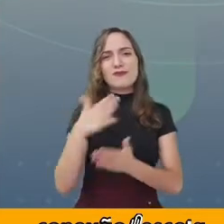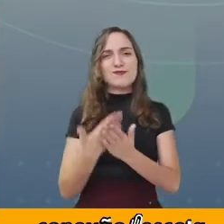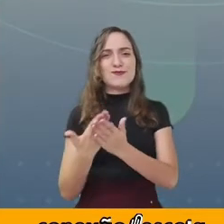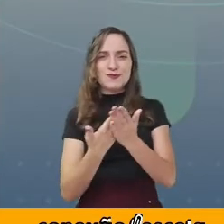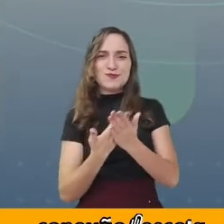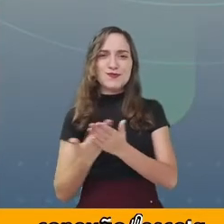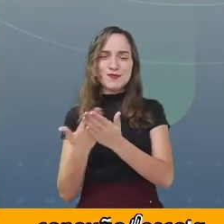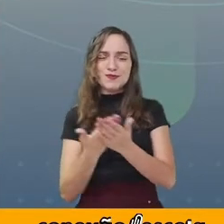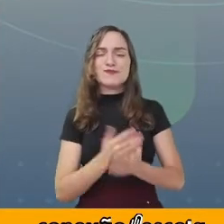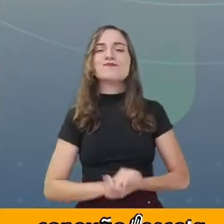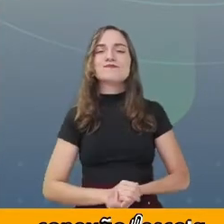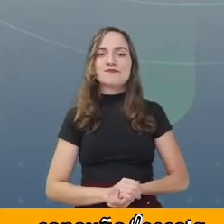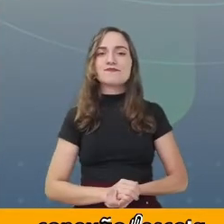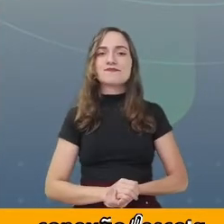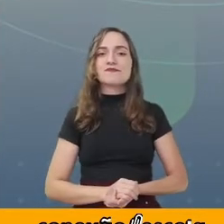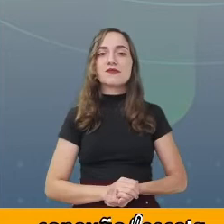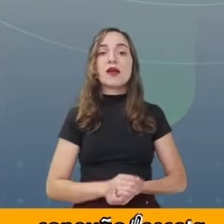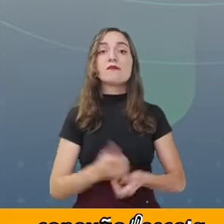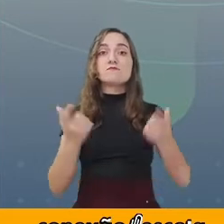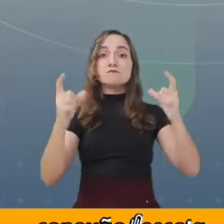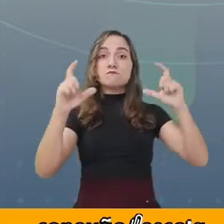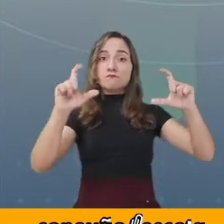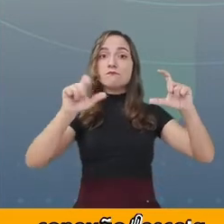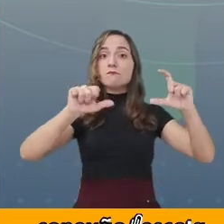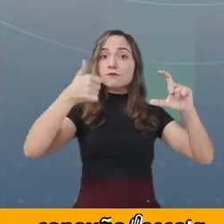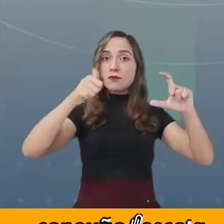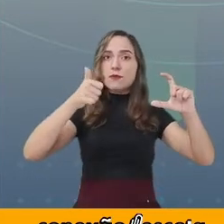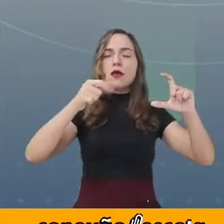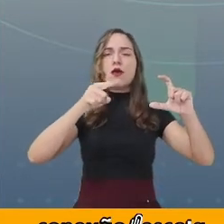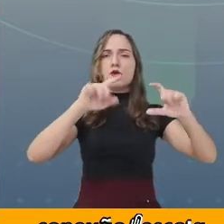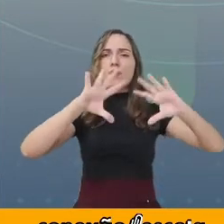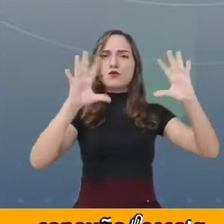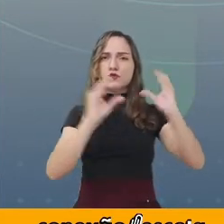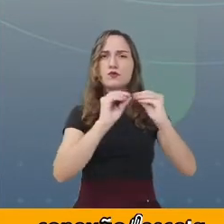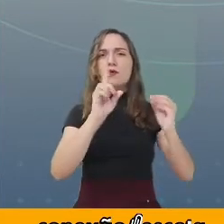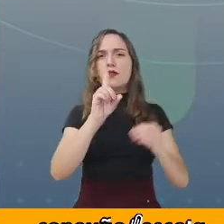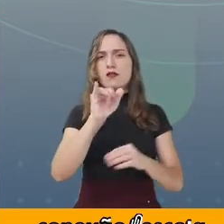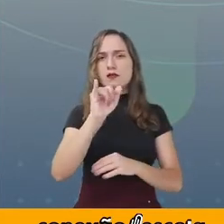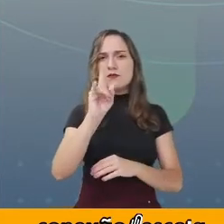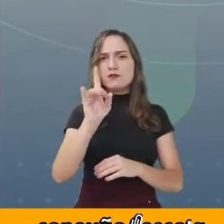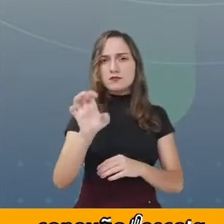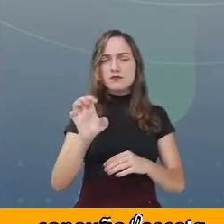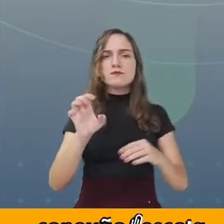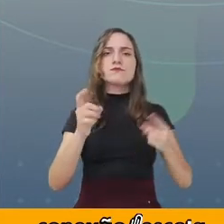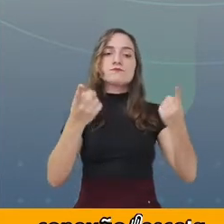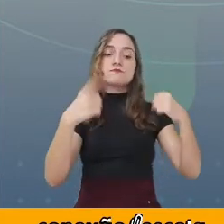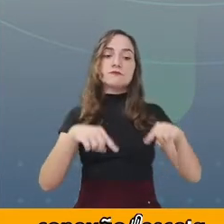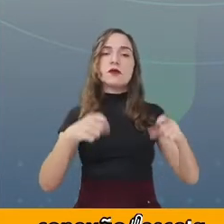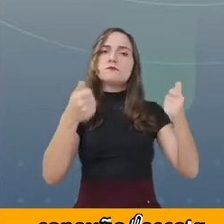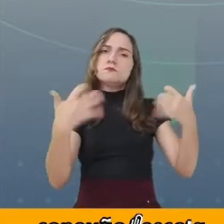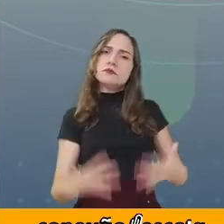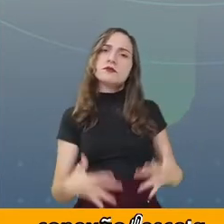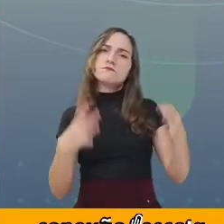Depois nós temos aí o primeiro parágrafo, o lead, e na sequência o corpo de